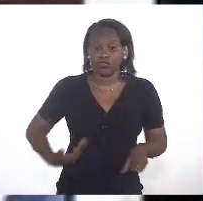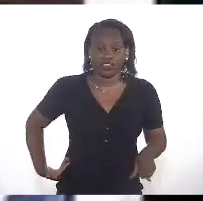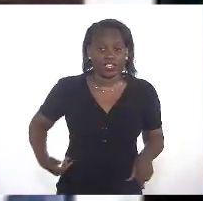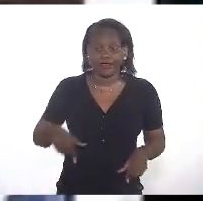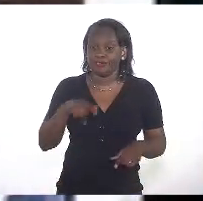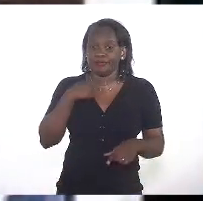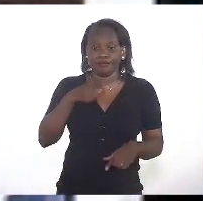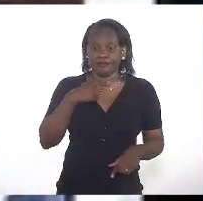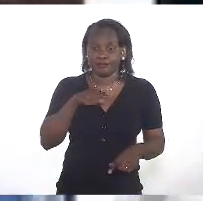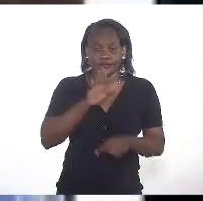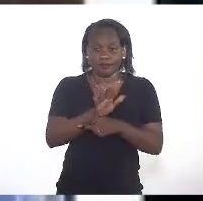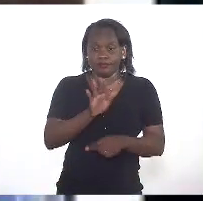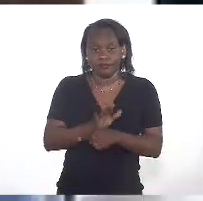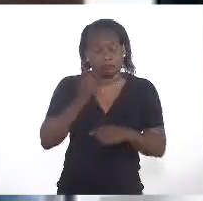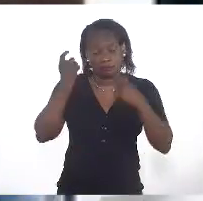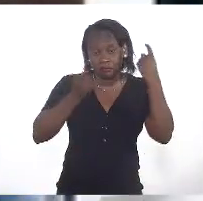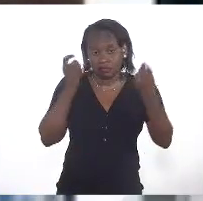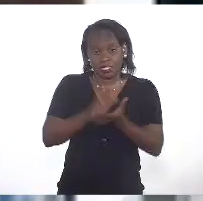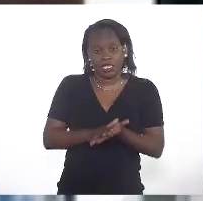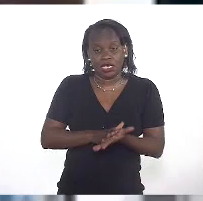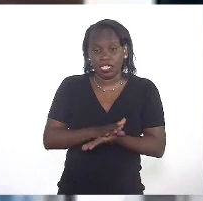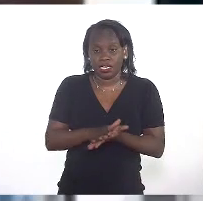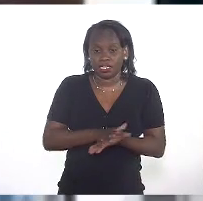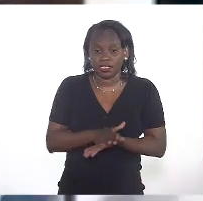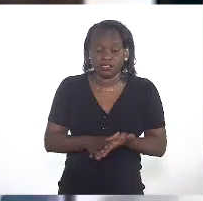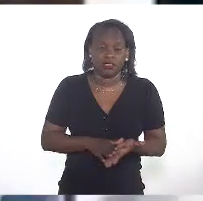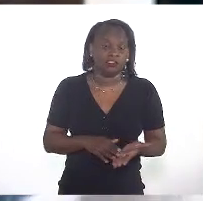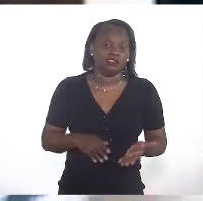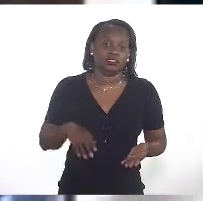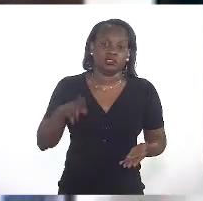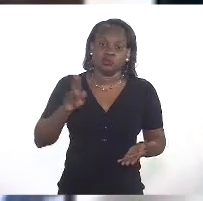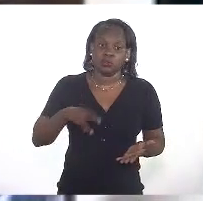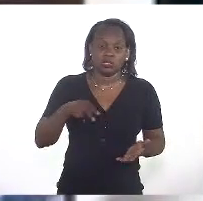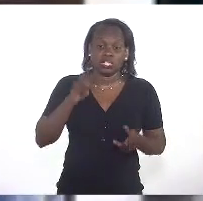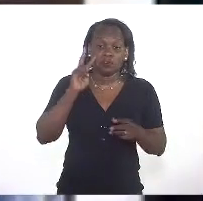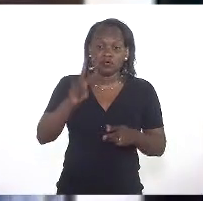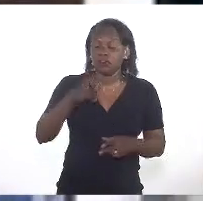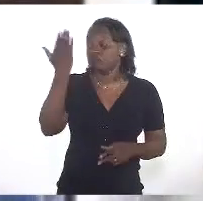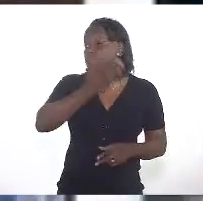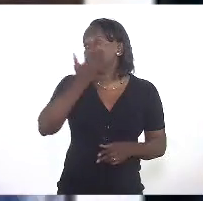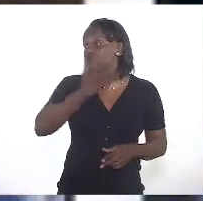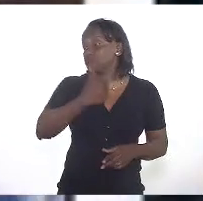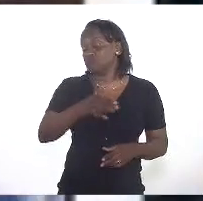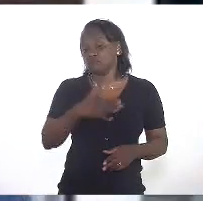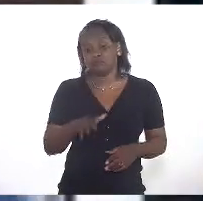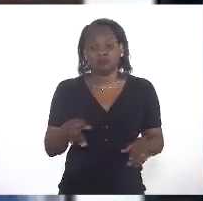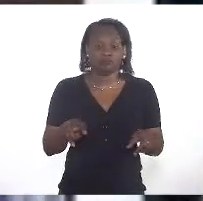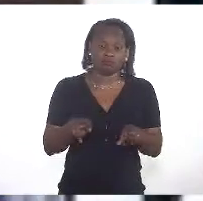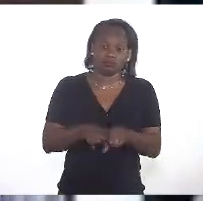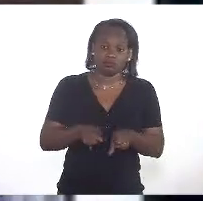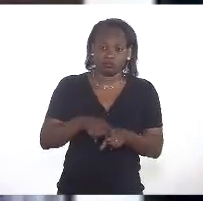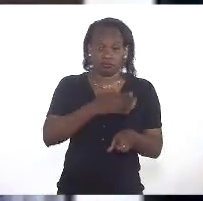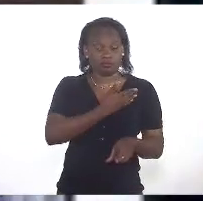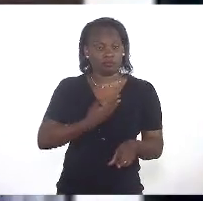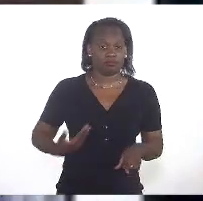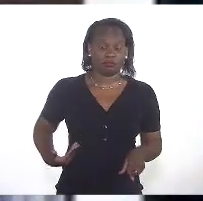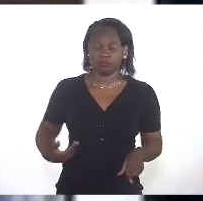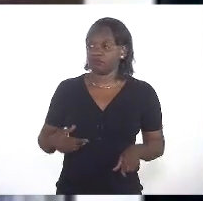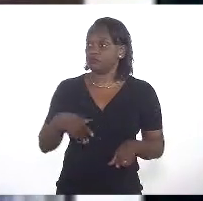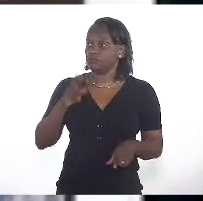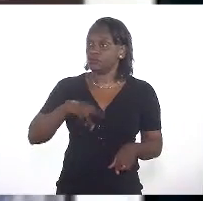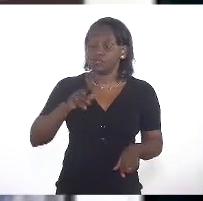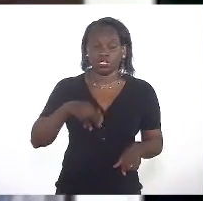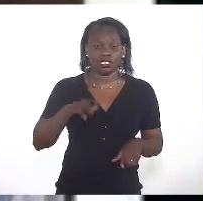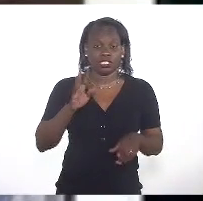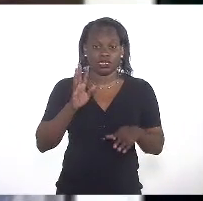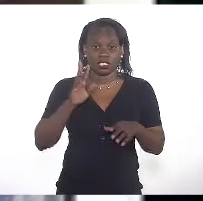nunca teve preocupação, que o poder público nunca enxergou, que o poder público nunca teve